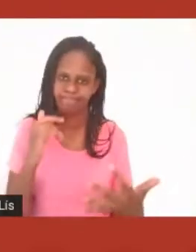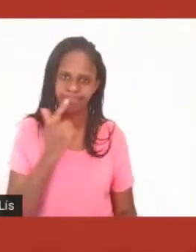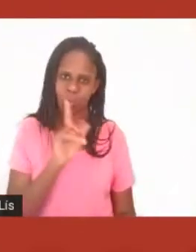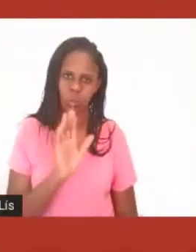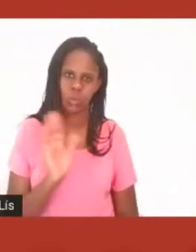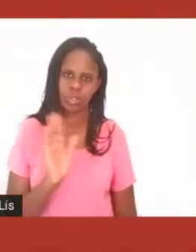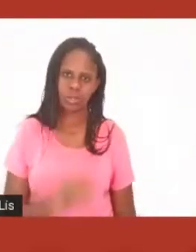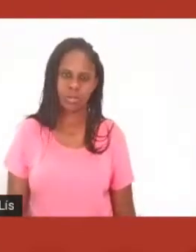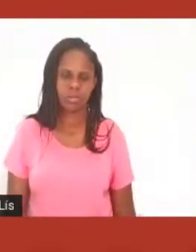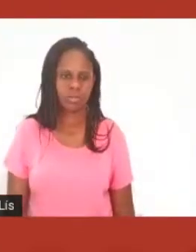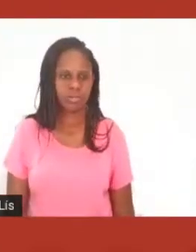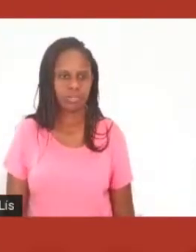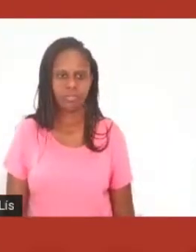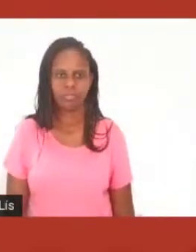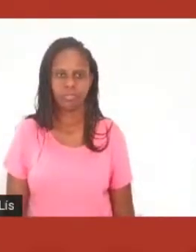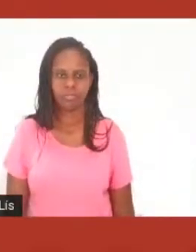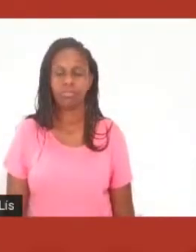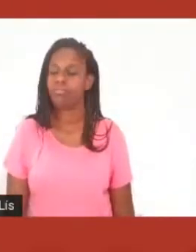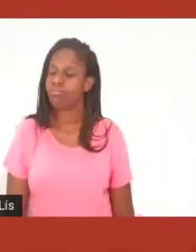Não, talvez,